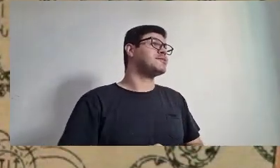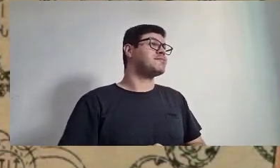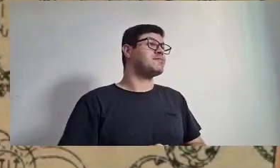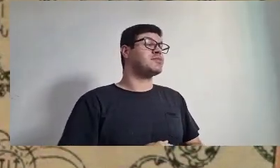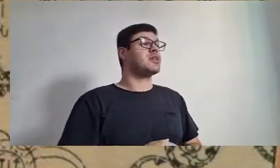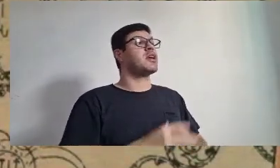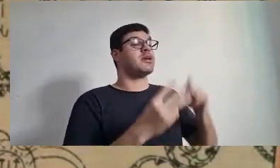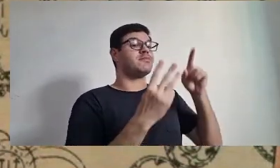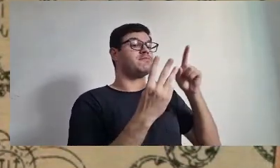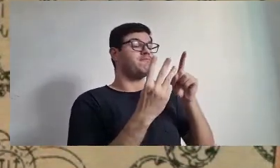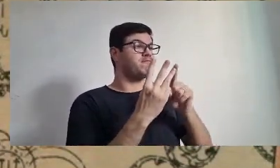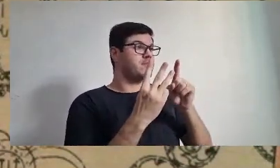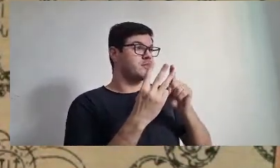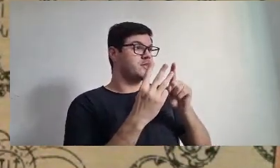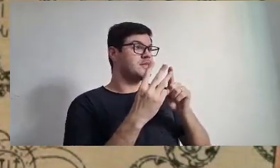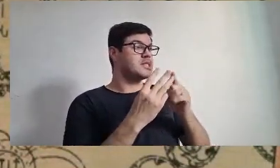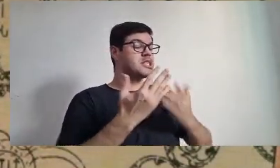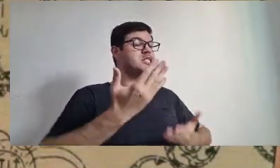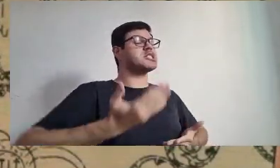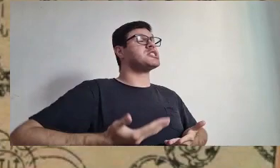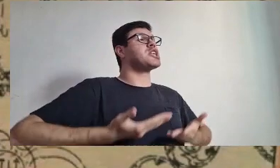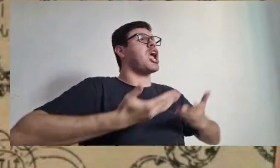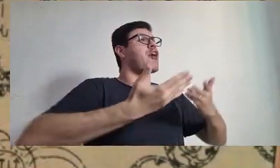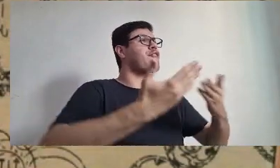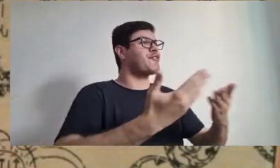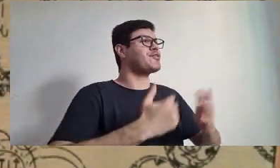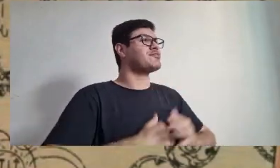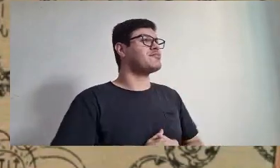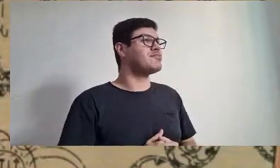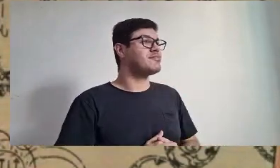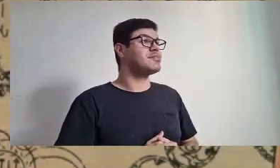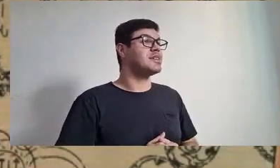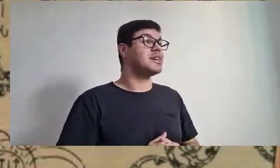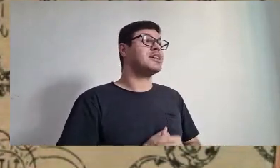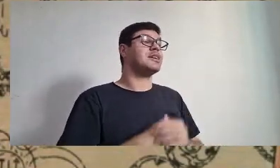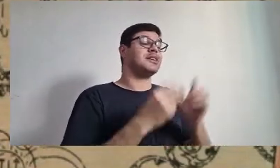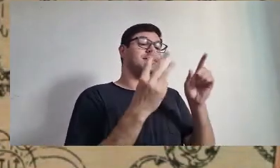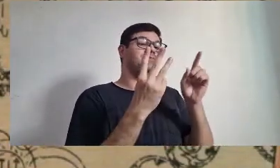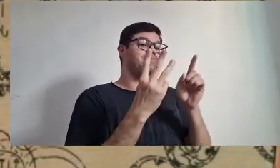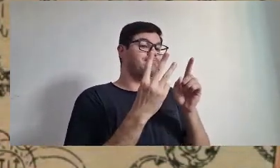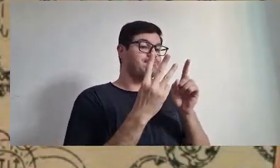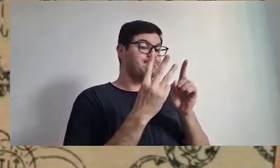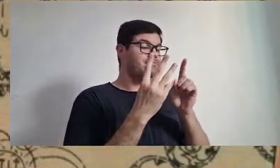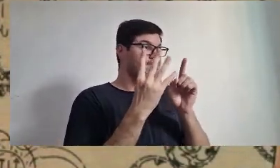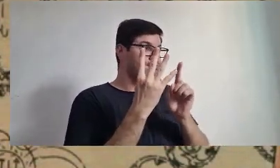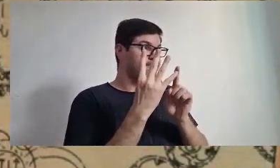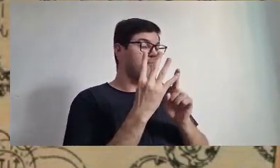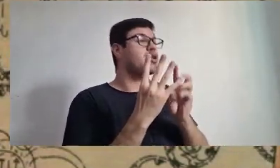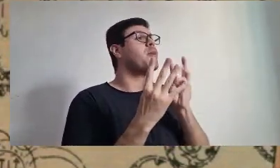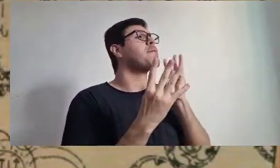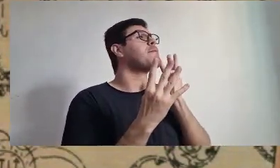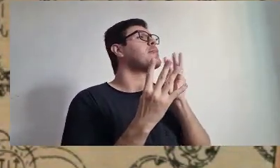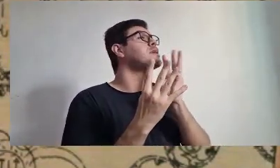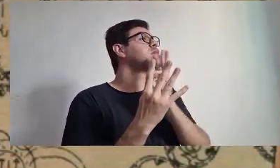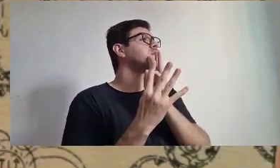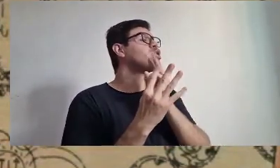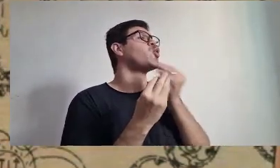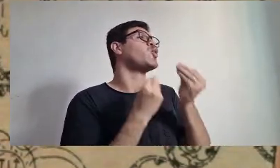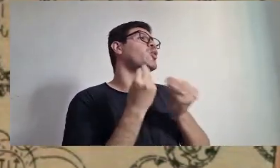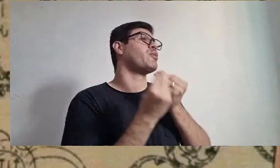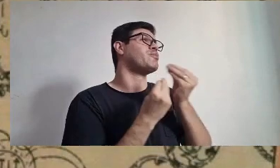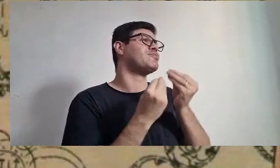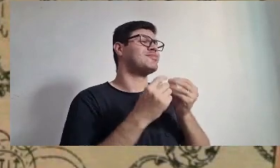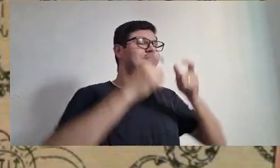apresentou Jesus como servo e São Mateus apresentou Jesus como rei. Jesus, então, é tudo.